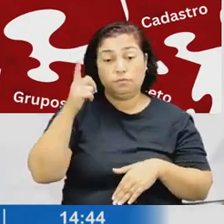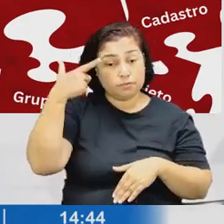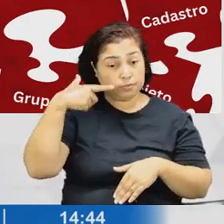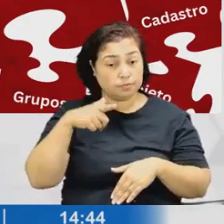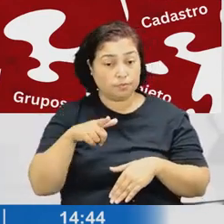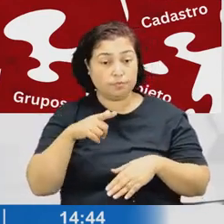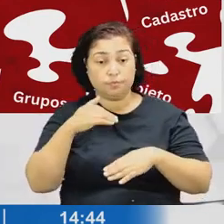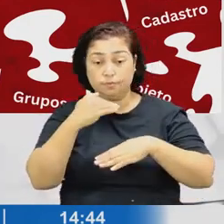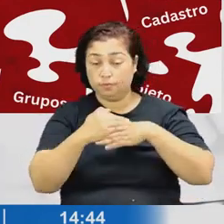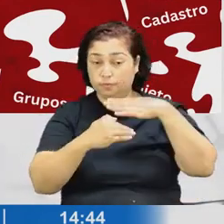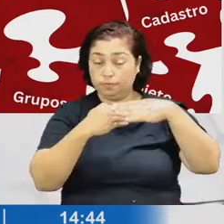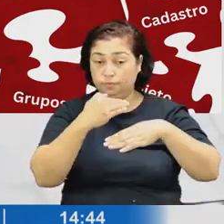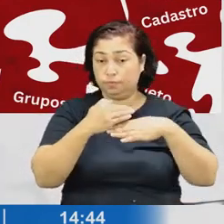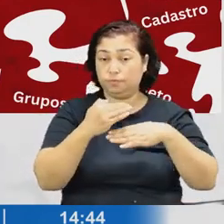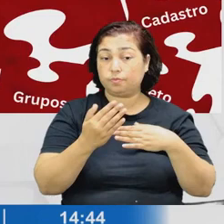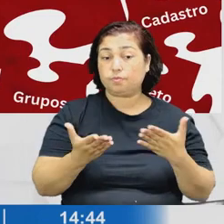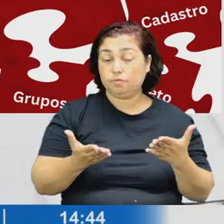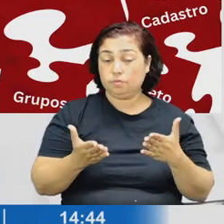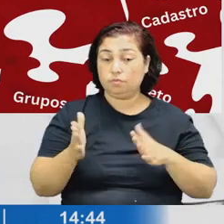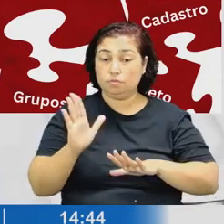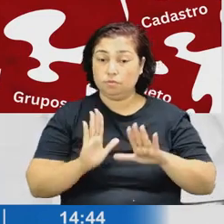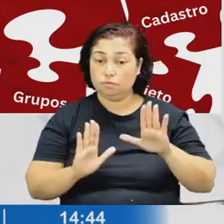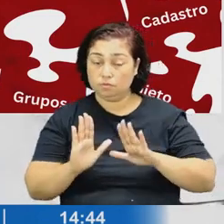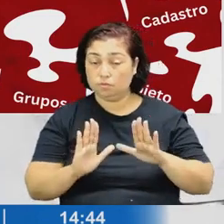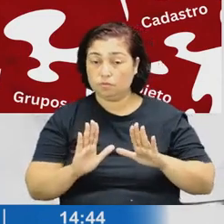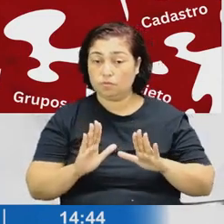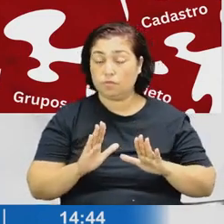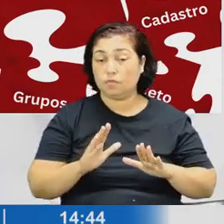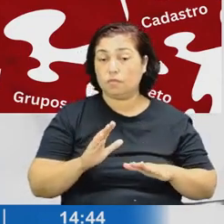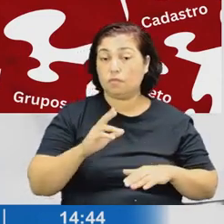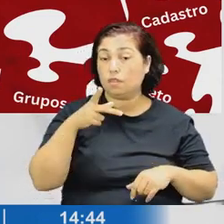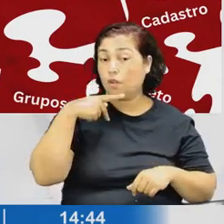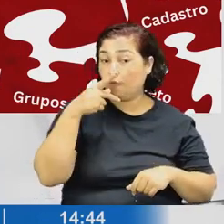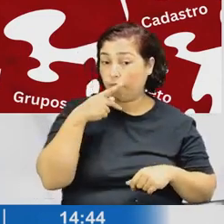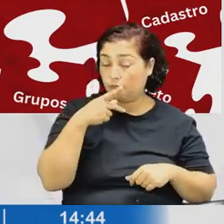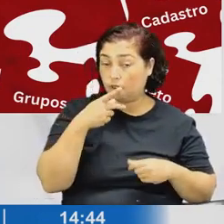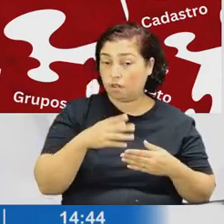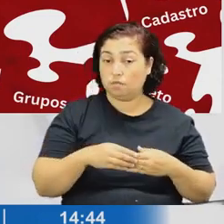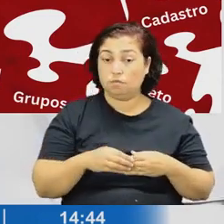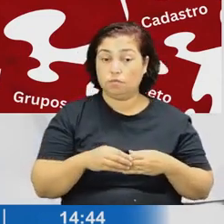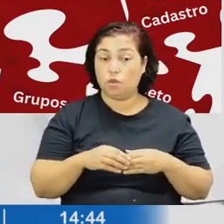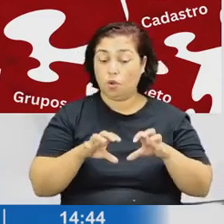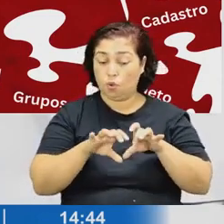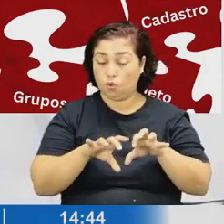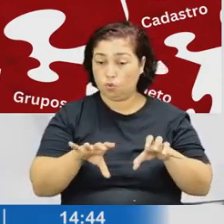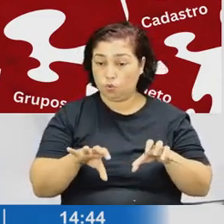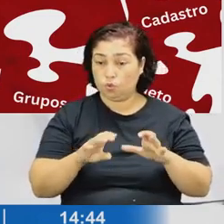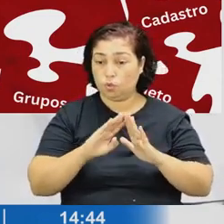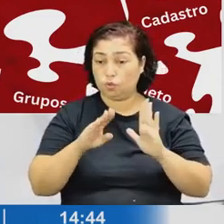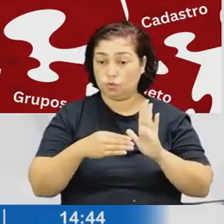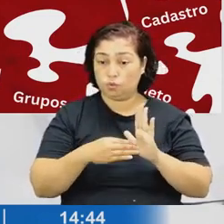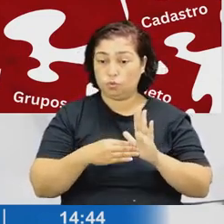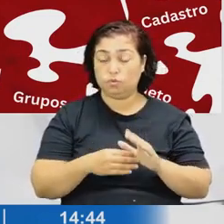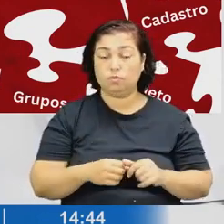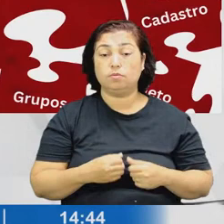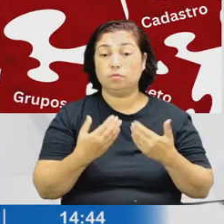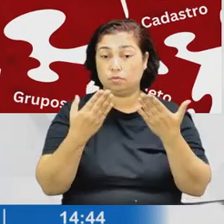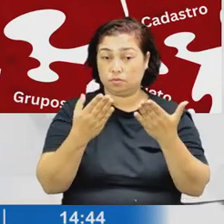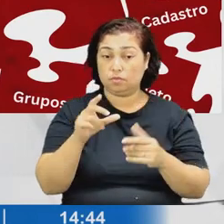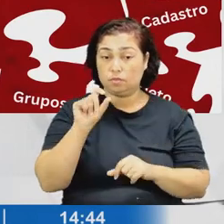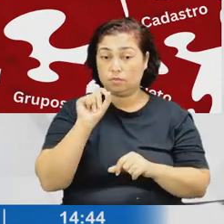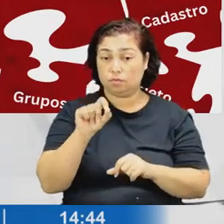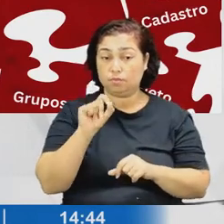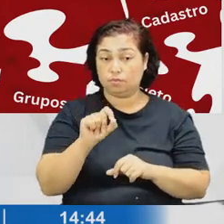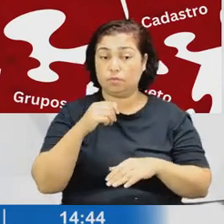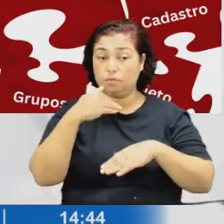construir na reputação só consigo mobilização o digital permeia é tudo então a política será a arte do possível isso daí quem